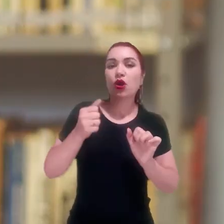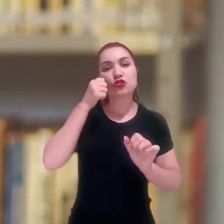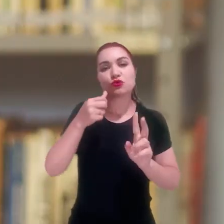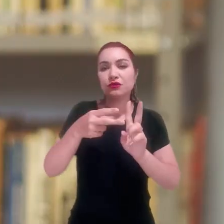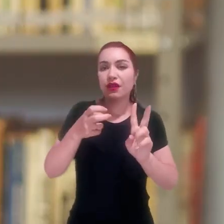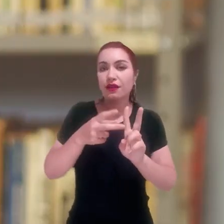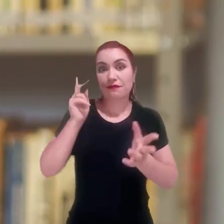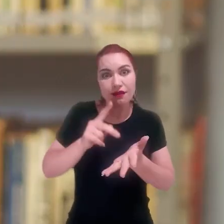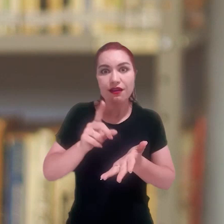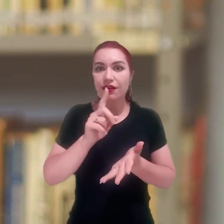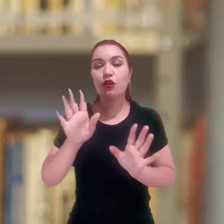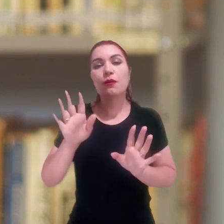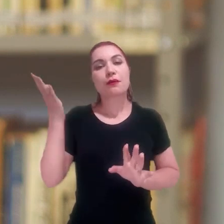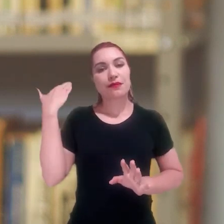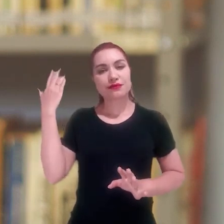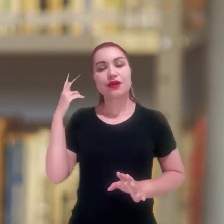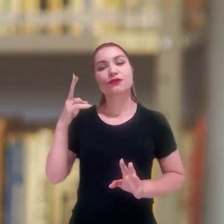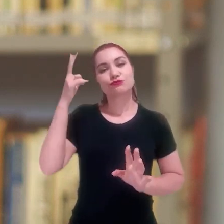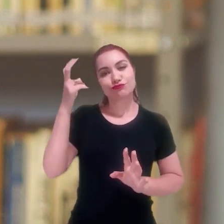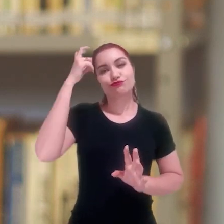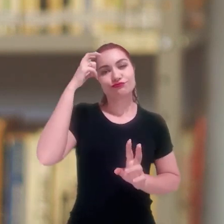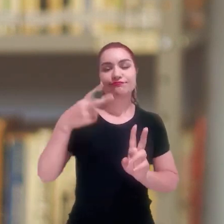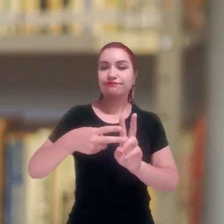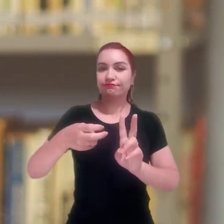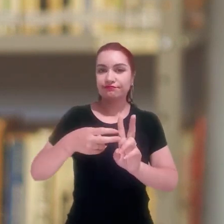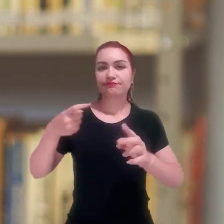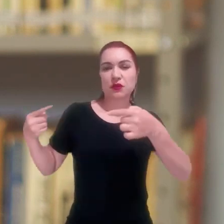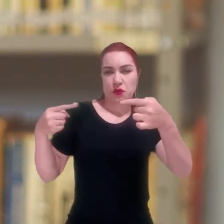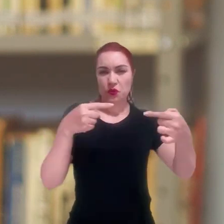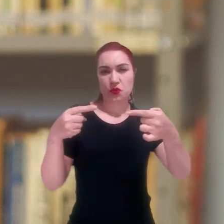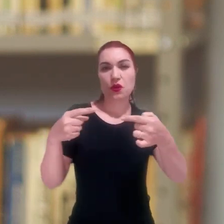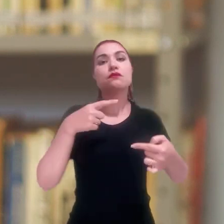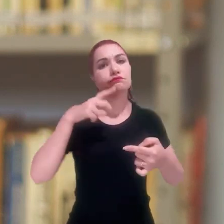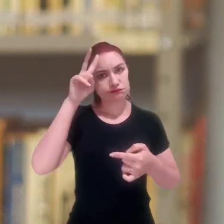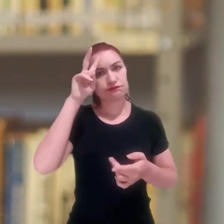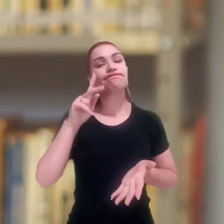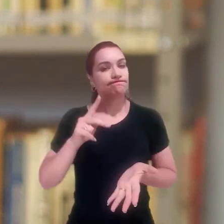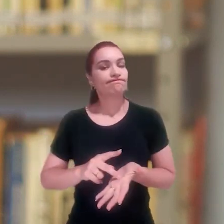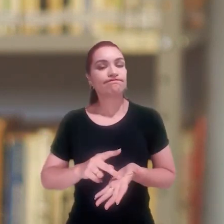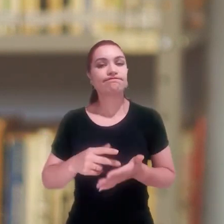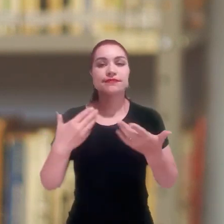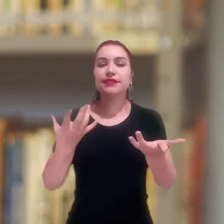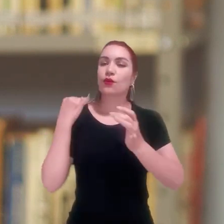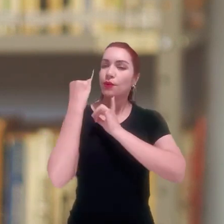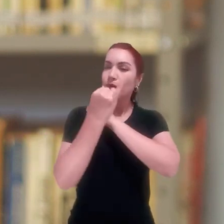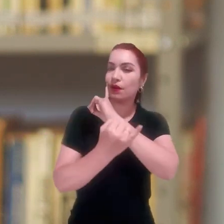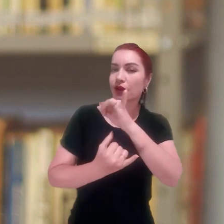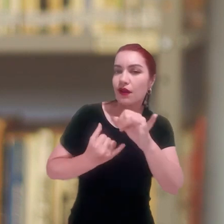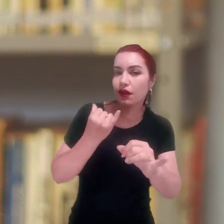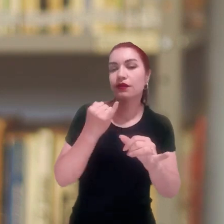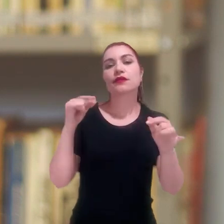mas a cultura indígena daquele momento, o conflito que existia ali, é histórico. Então, essa lenda, ela